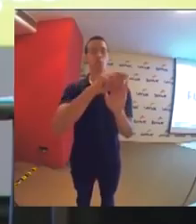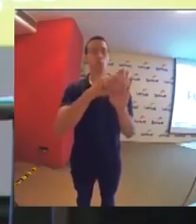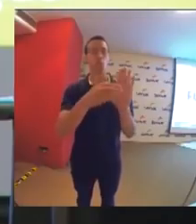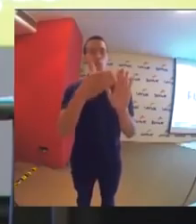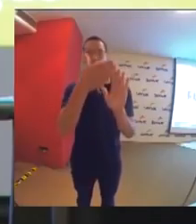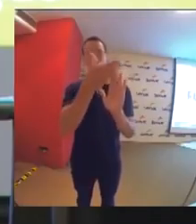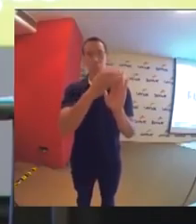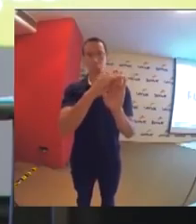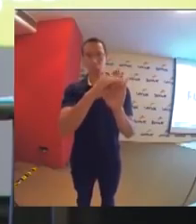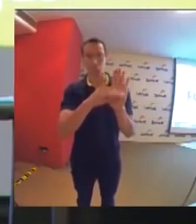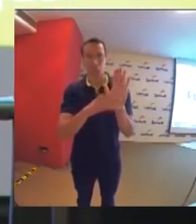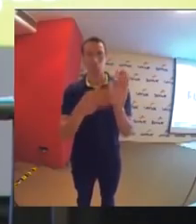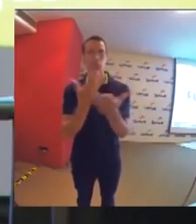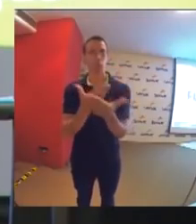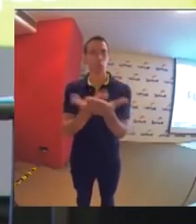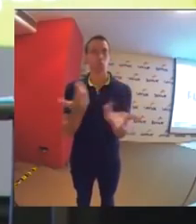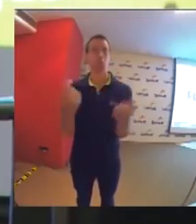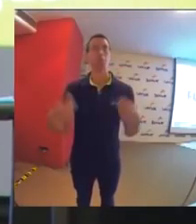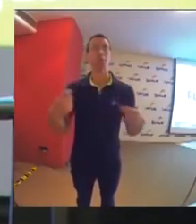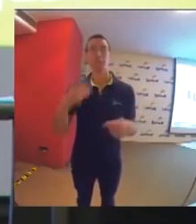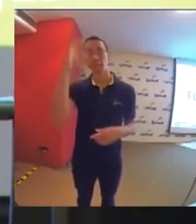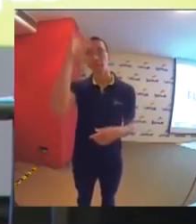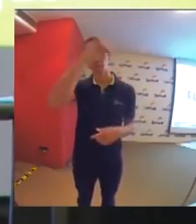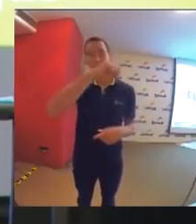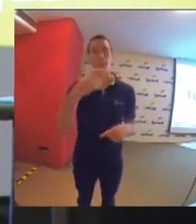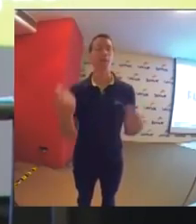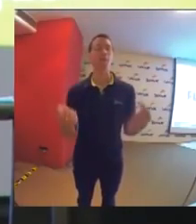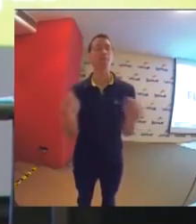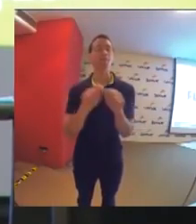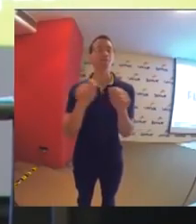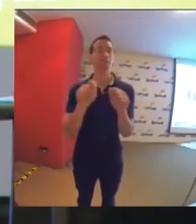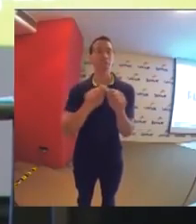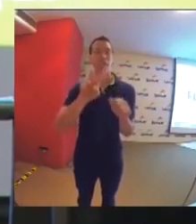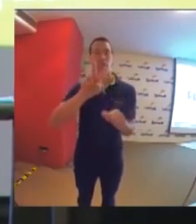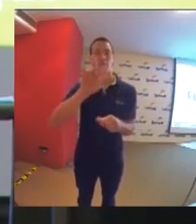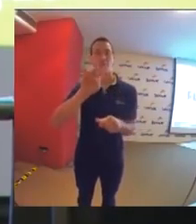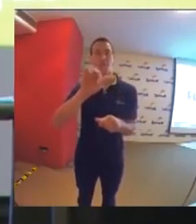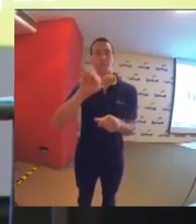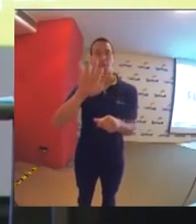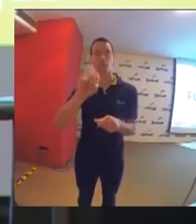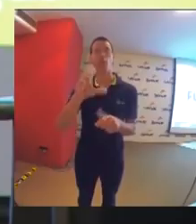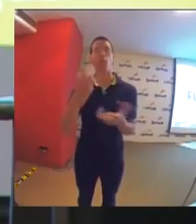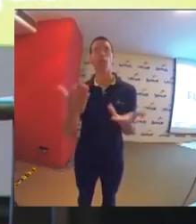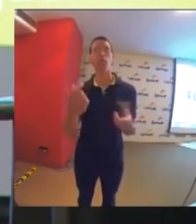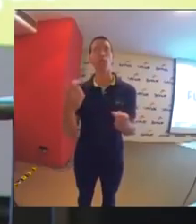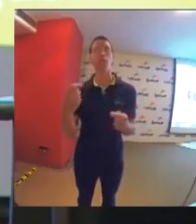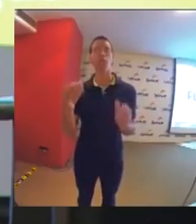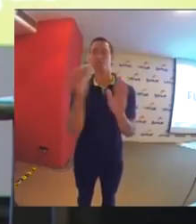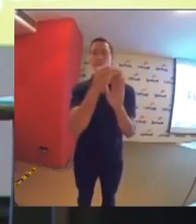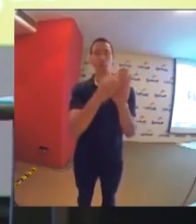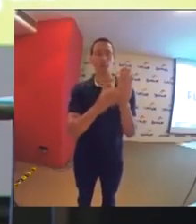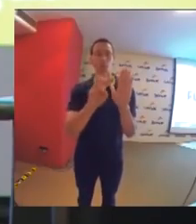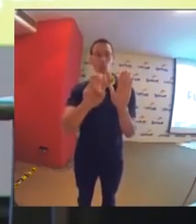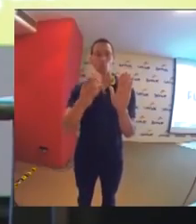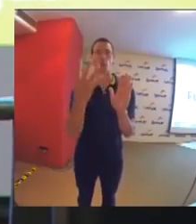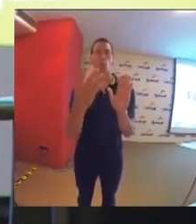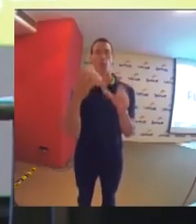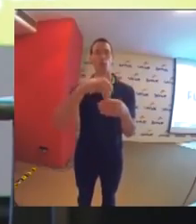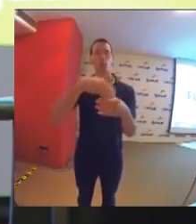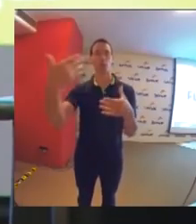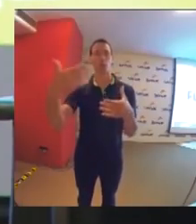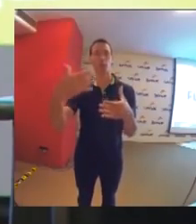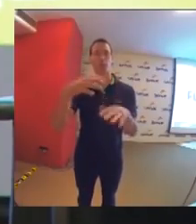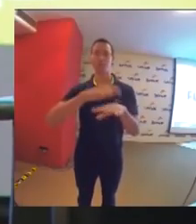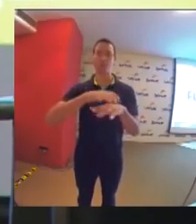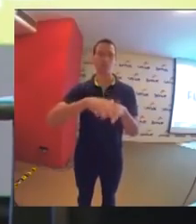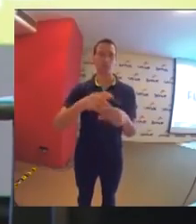aprender para fazer um viveiro, com 74 conteúdos da grade nacional curricular. De matemática, história, ciência, geografia,